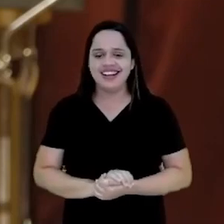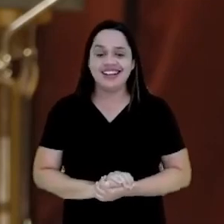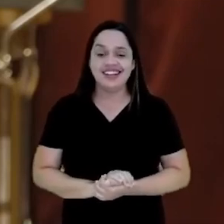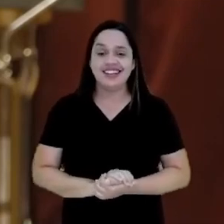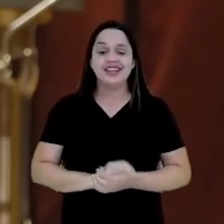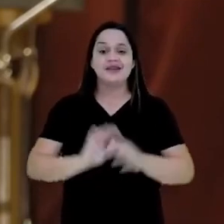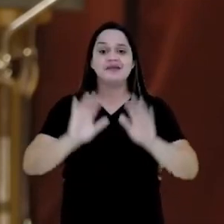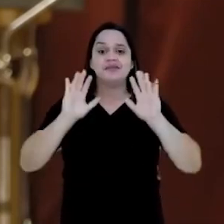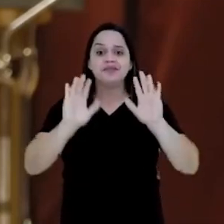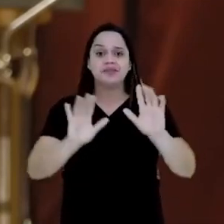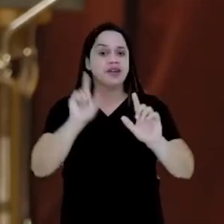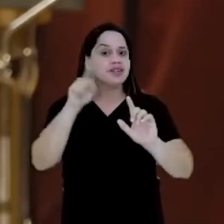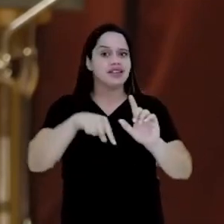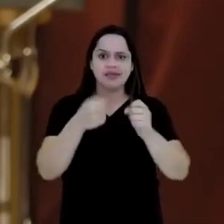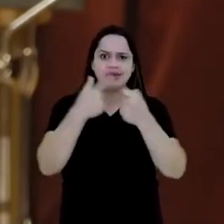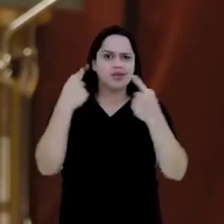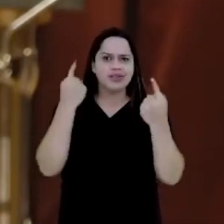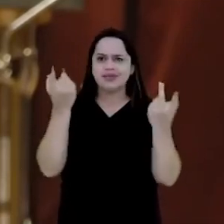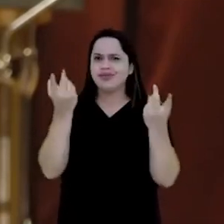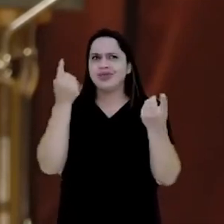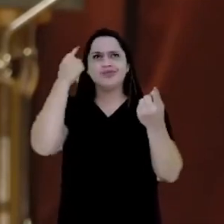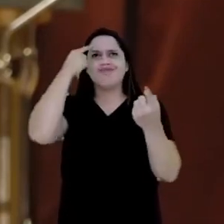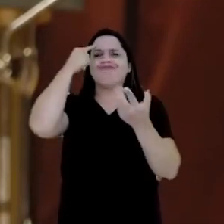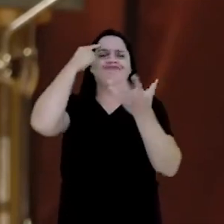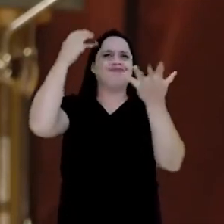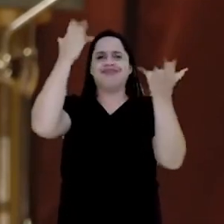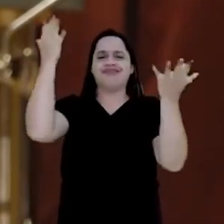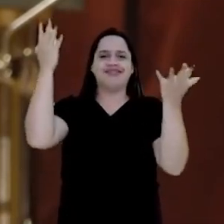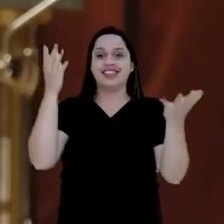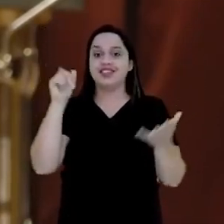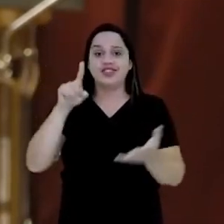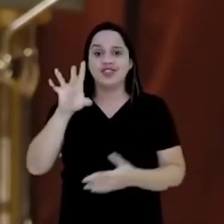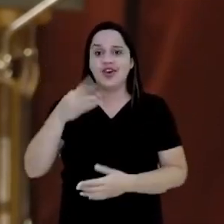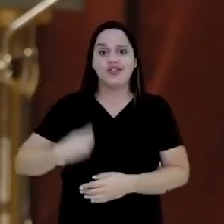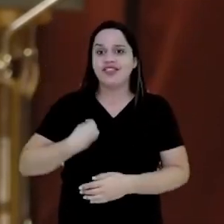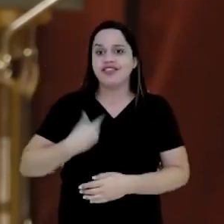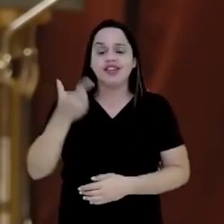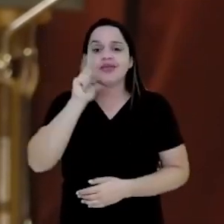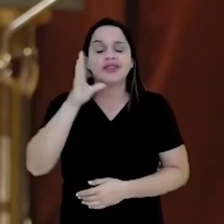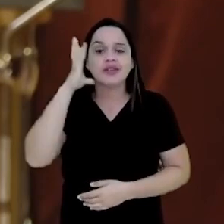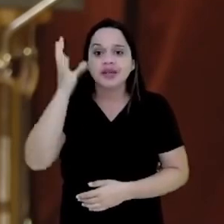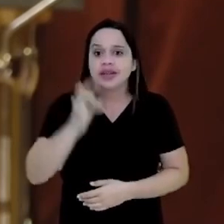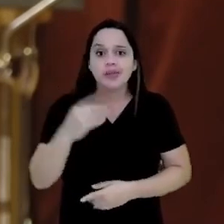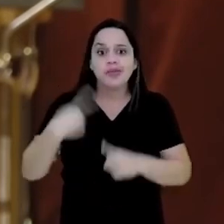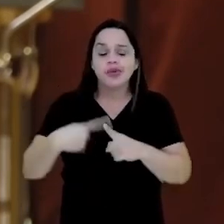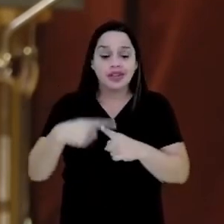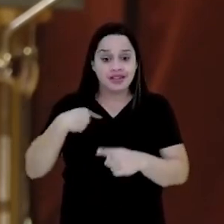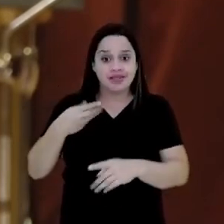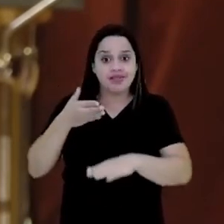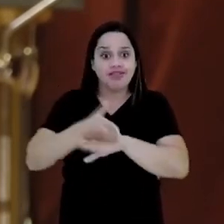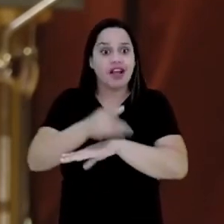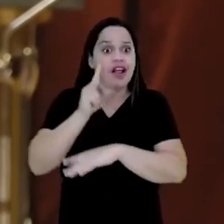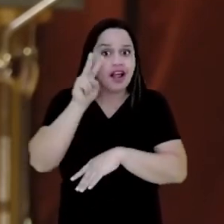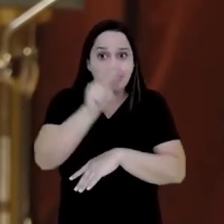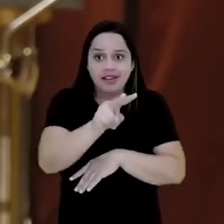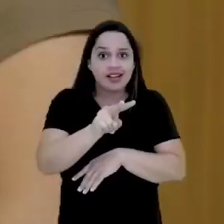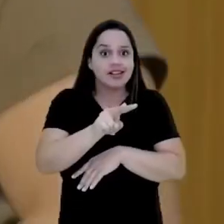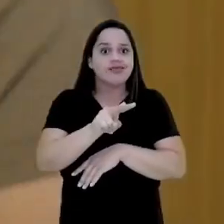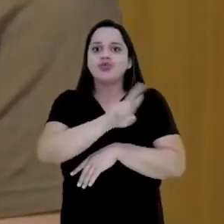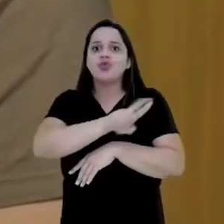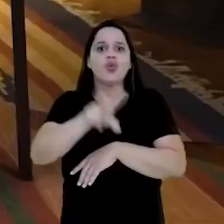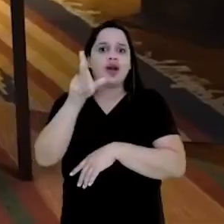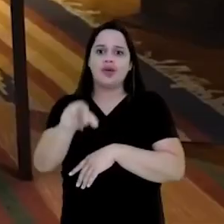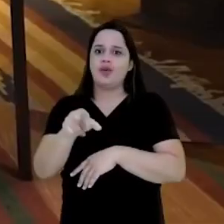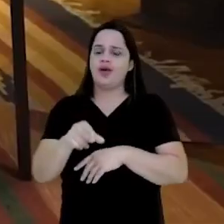só que é uma coisa muito louca cara isso só vivendo para você entender quando tá lá não é a mesma coisa